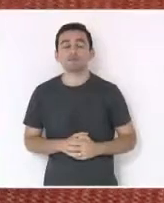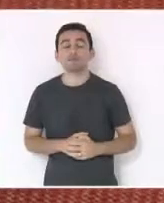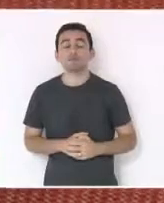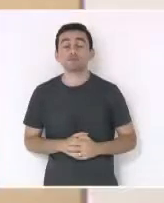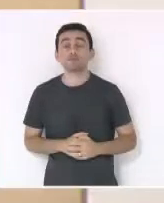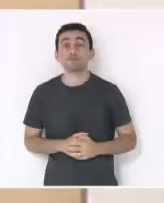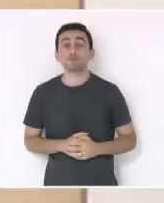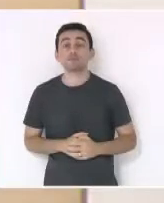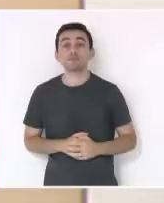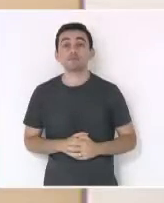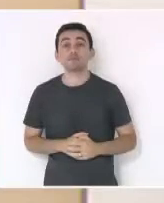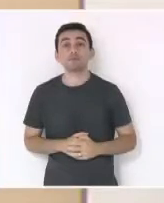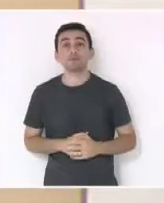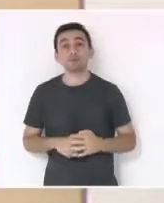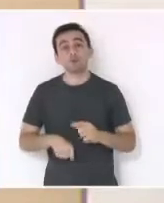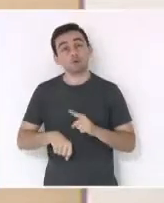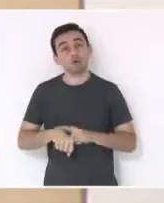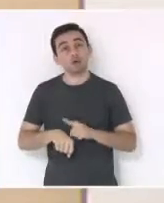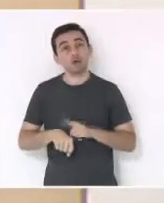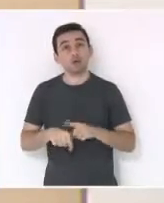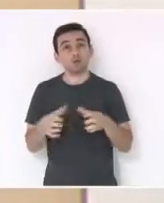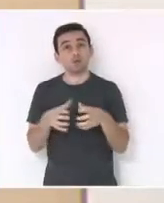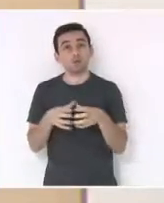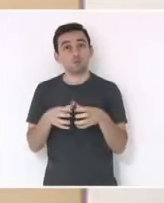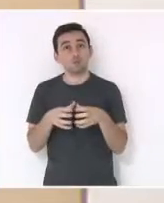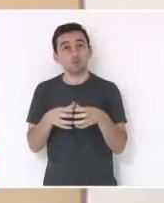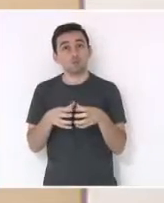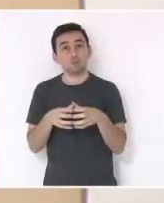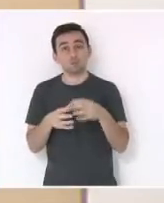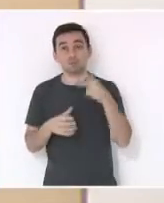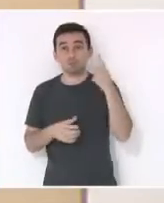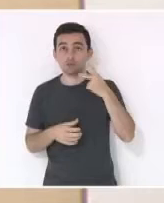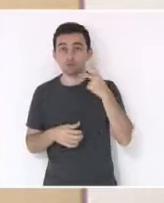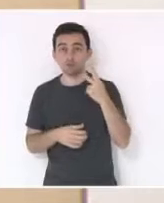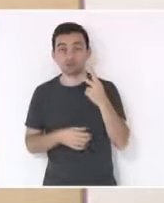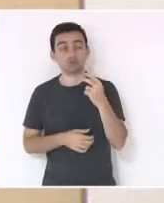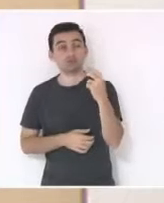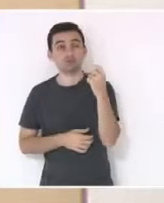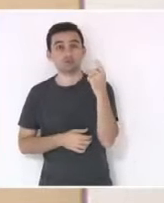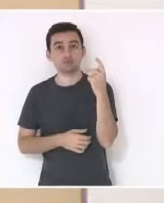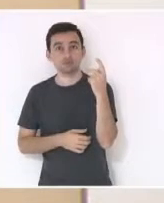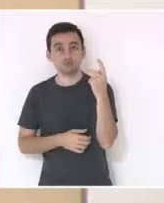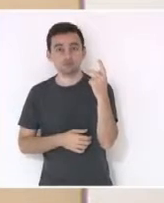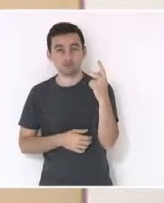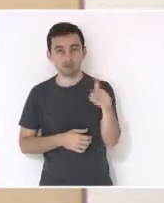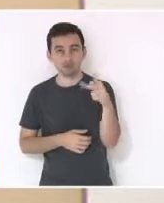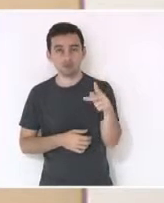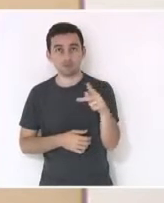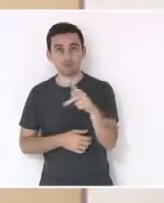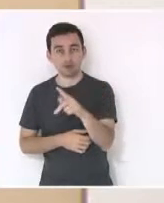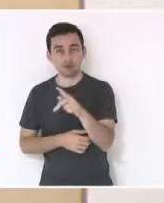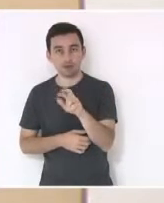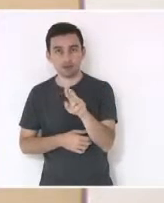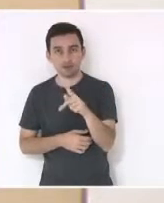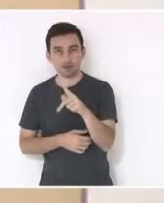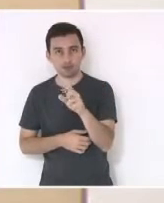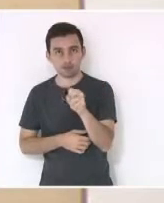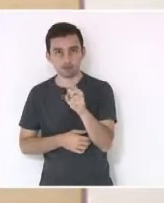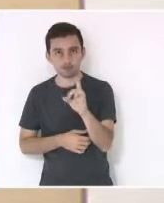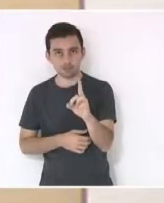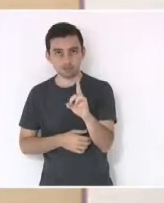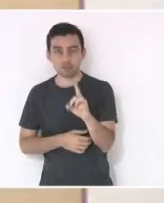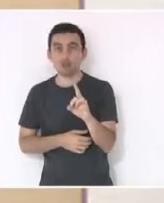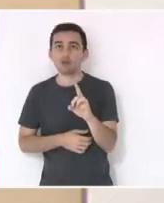nós estamos no lugar dos dois partidos eu para seu bloco progressista prp sbem podemos com